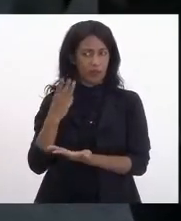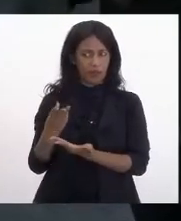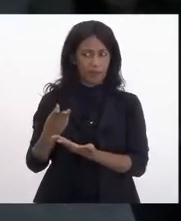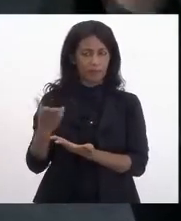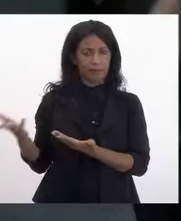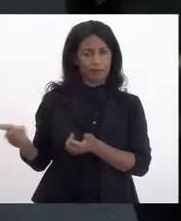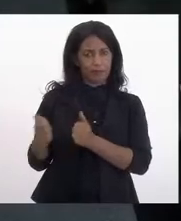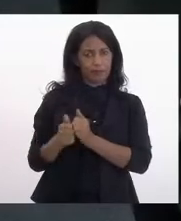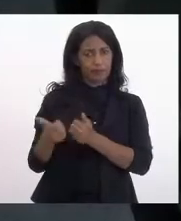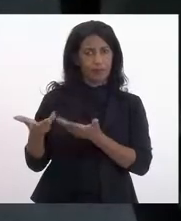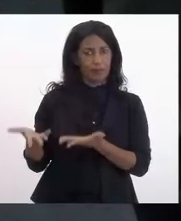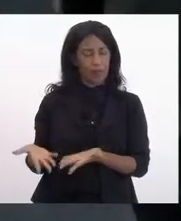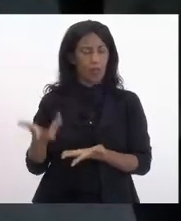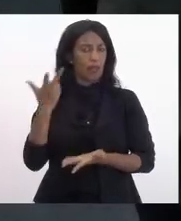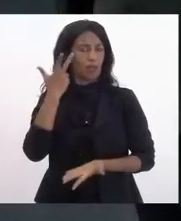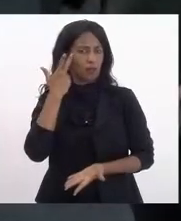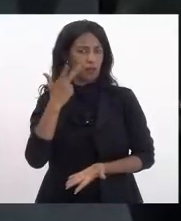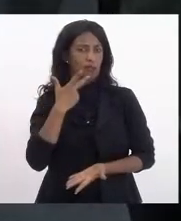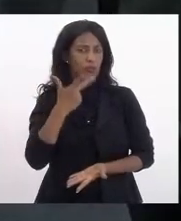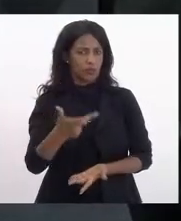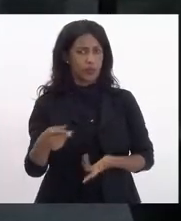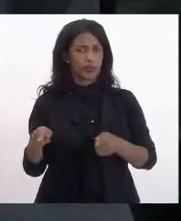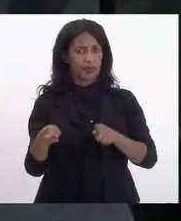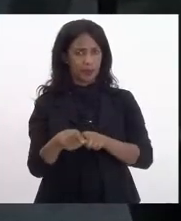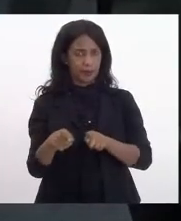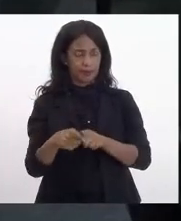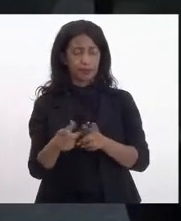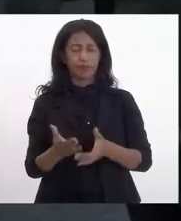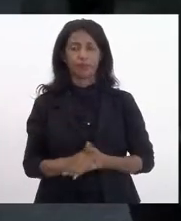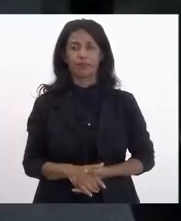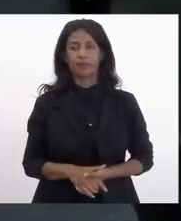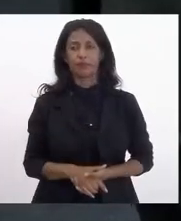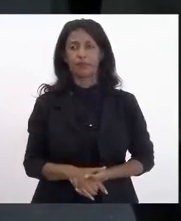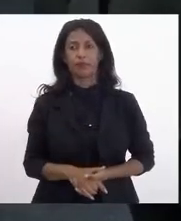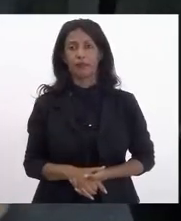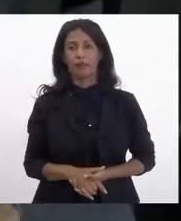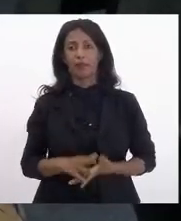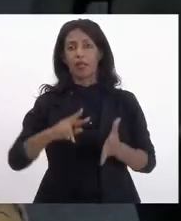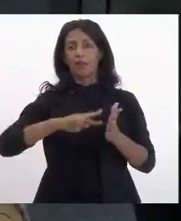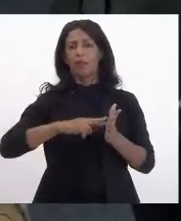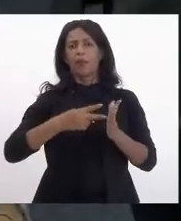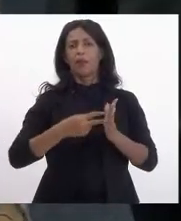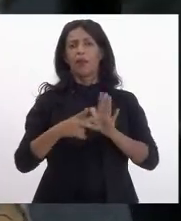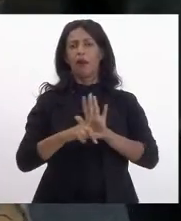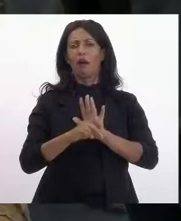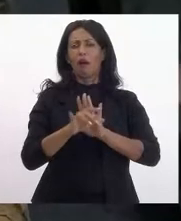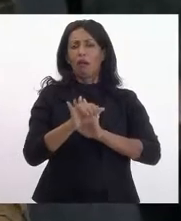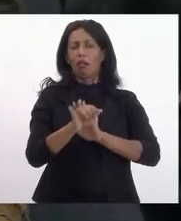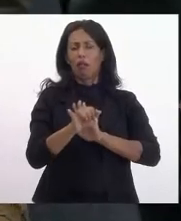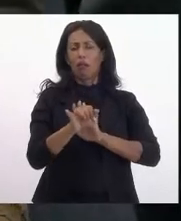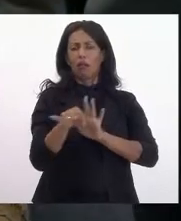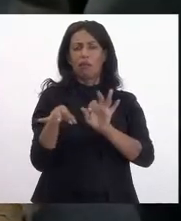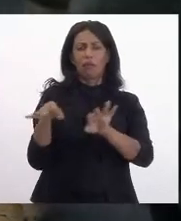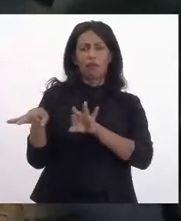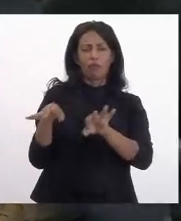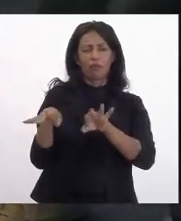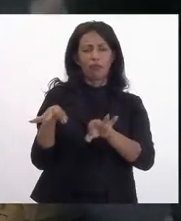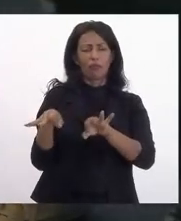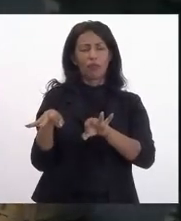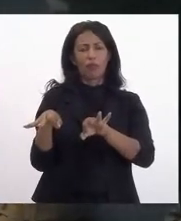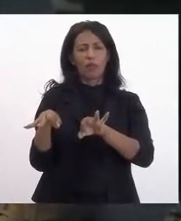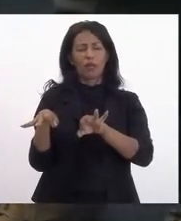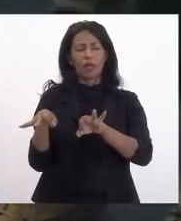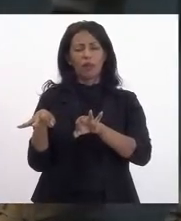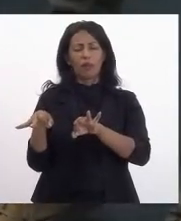que está aqui presente, naturalmente vai falar também, e altera uma lei para fomentar projetos habitacionais